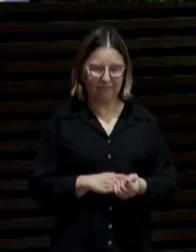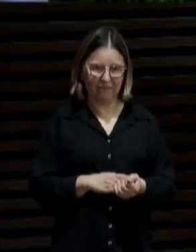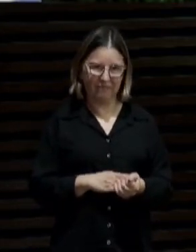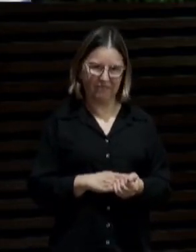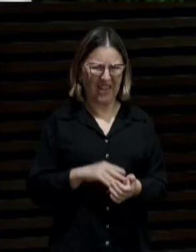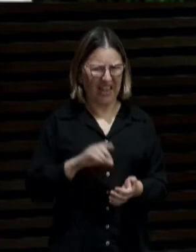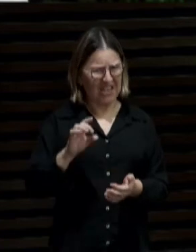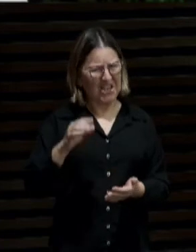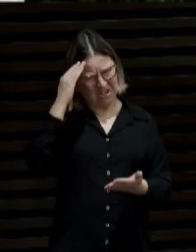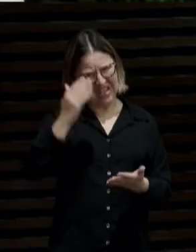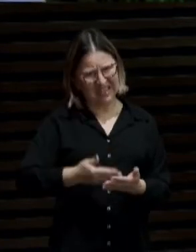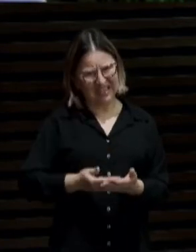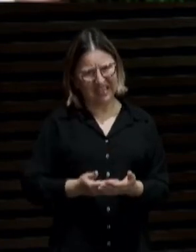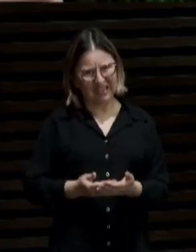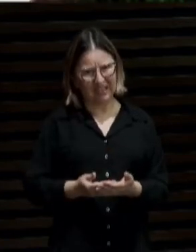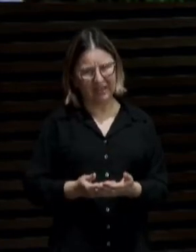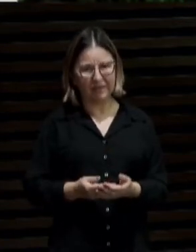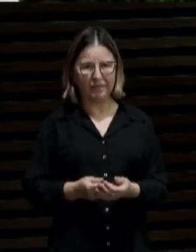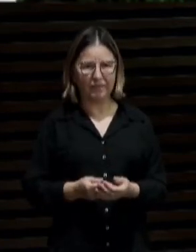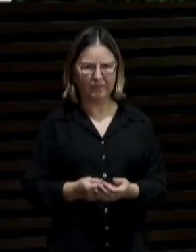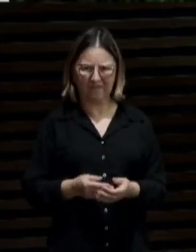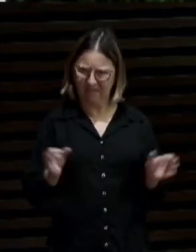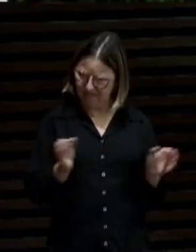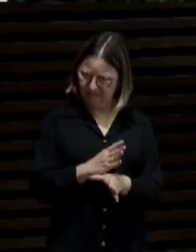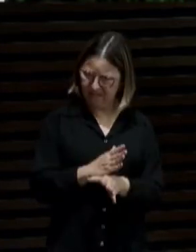crer? Pronto, acabou?